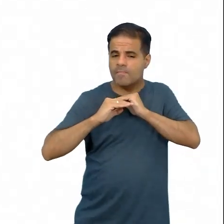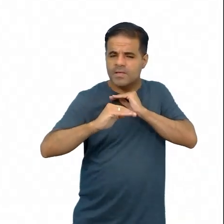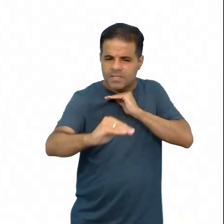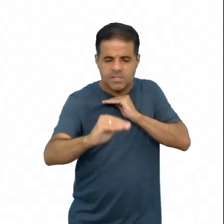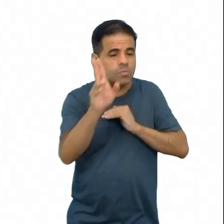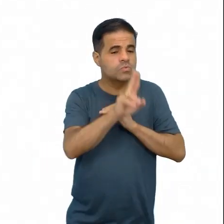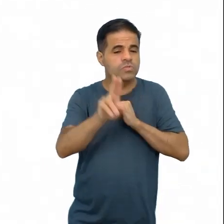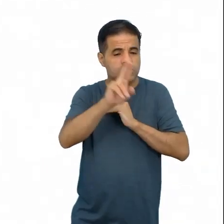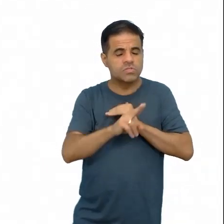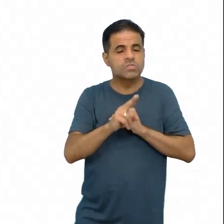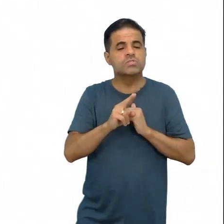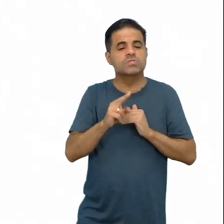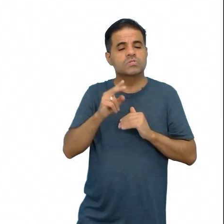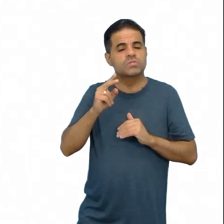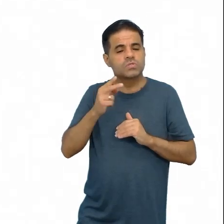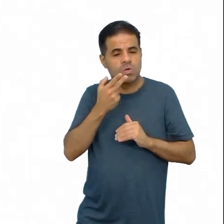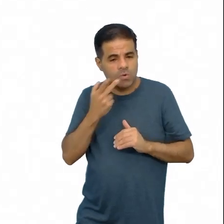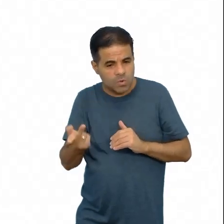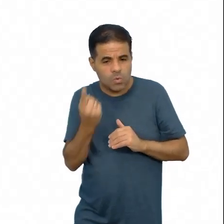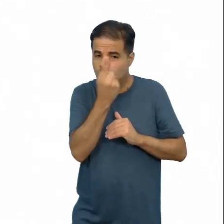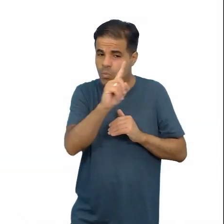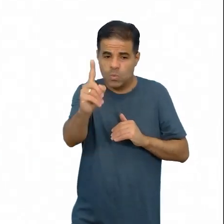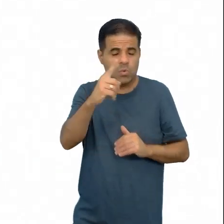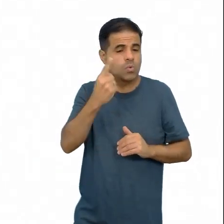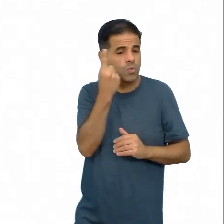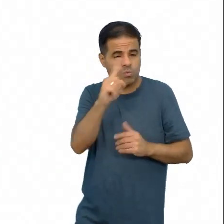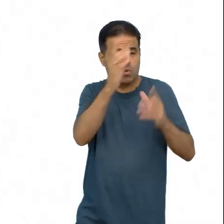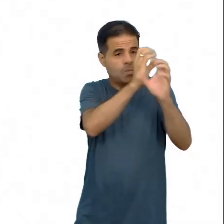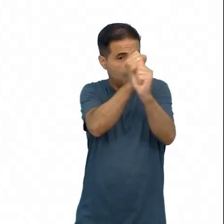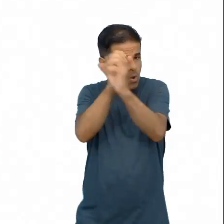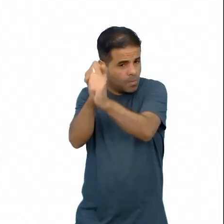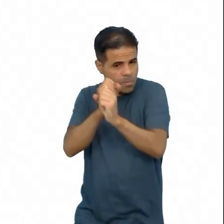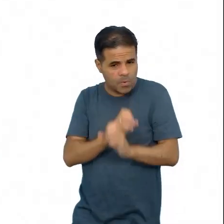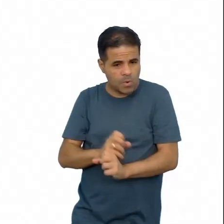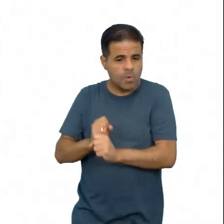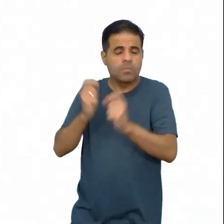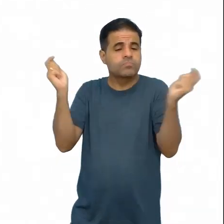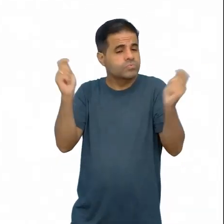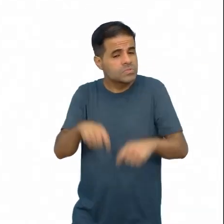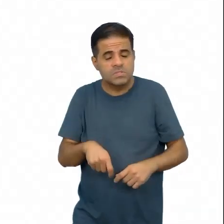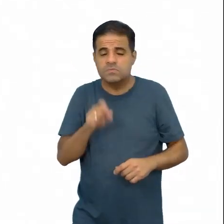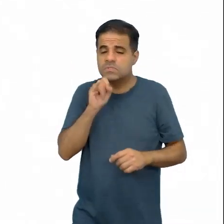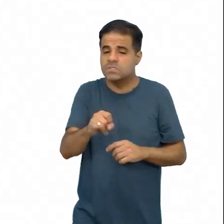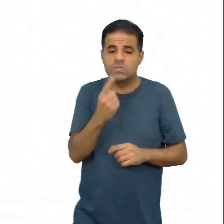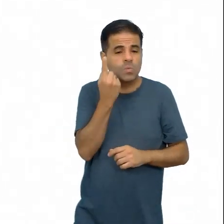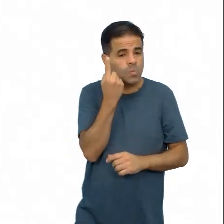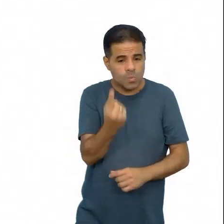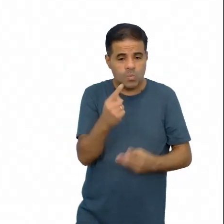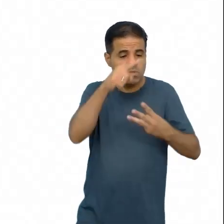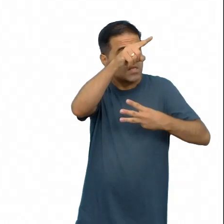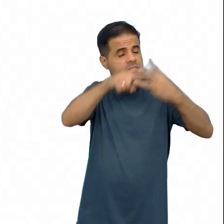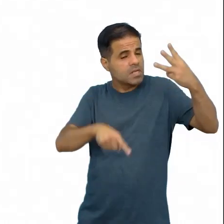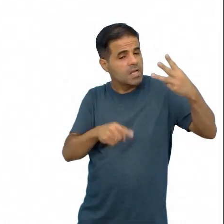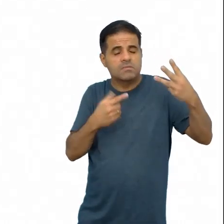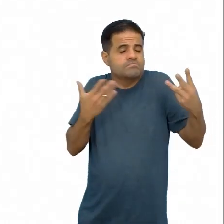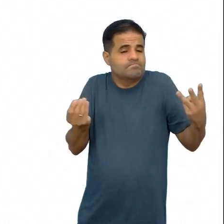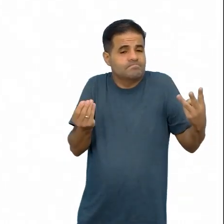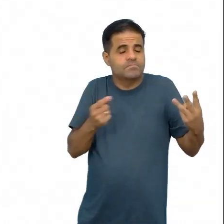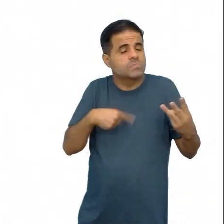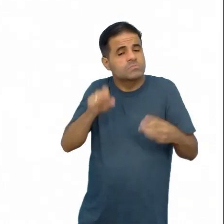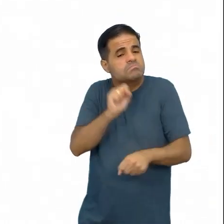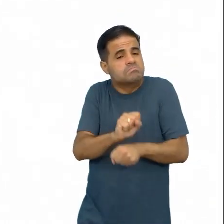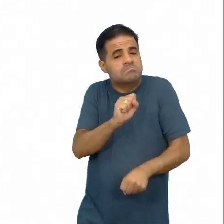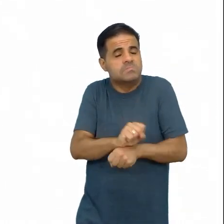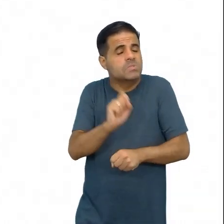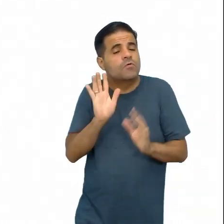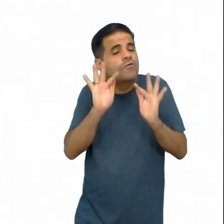pavimentação, utilizando um único polígono, um único tipo de polígono regular, só é possível se for um desses 3? O que a gente